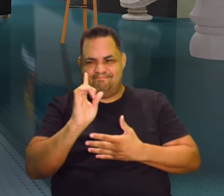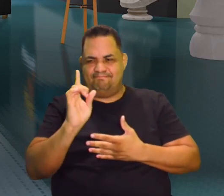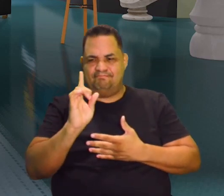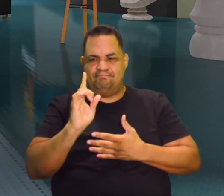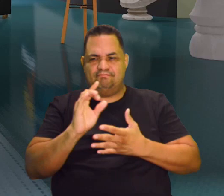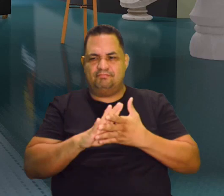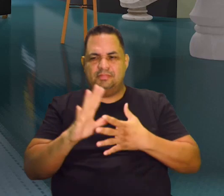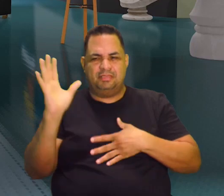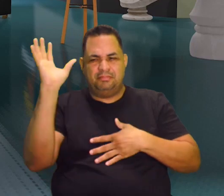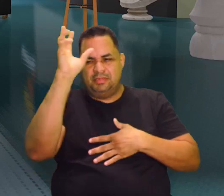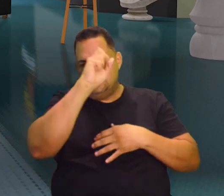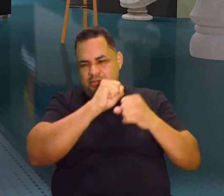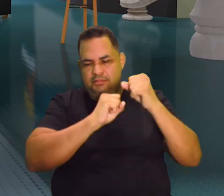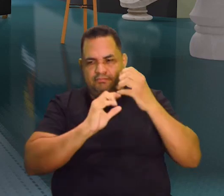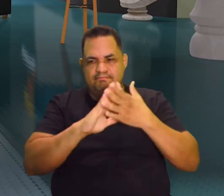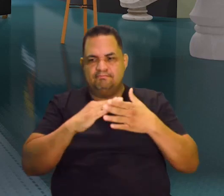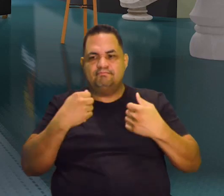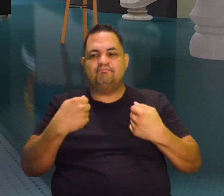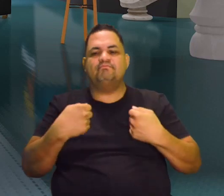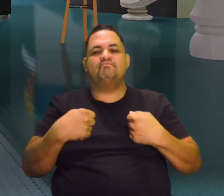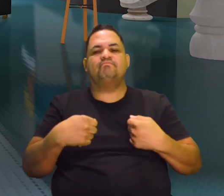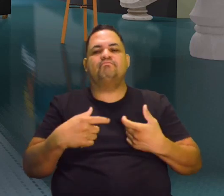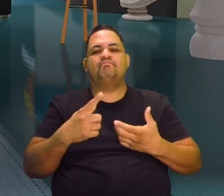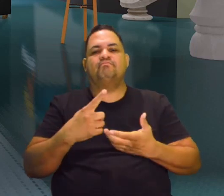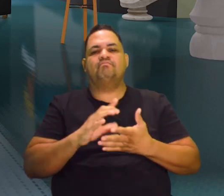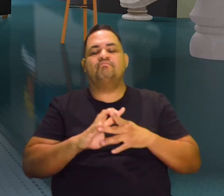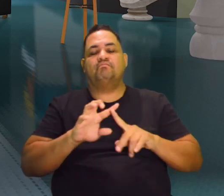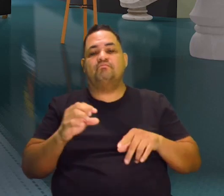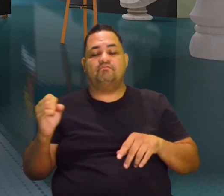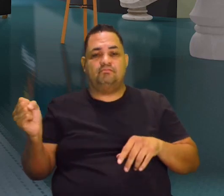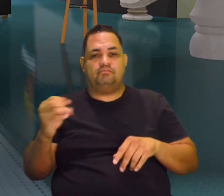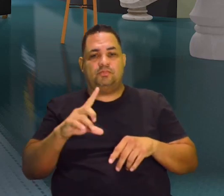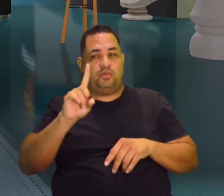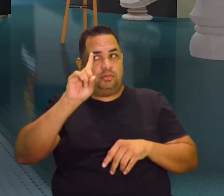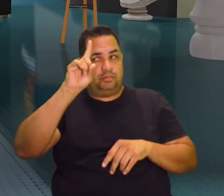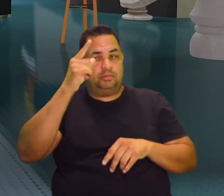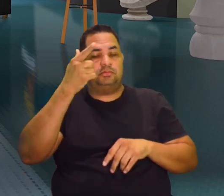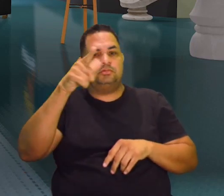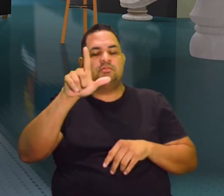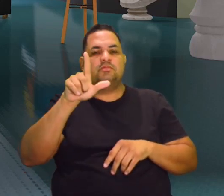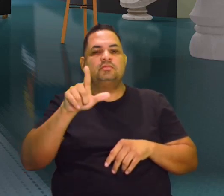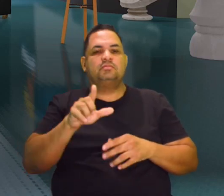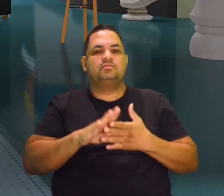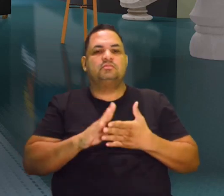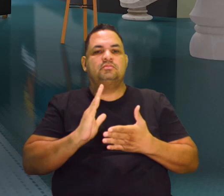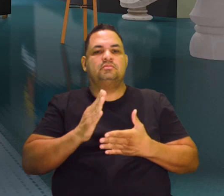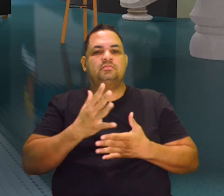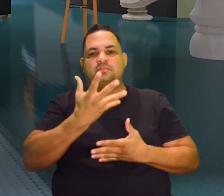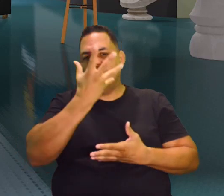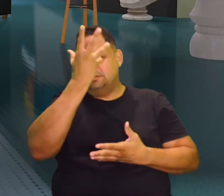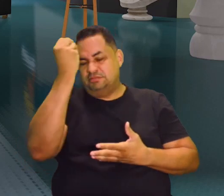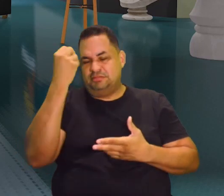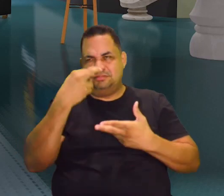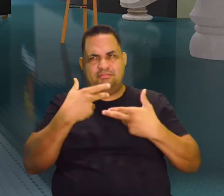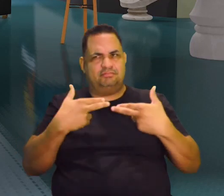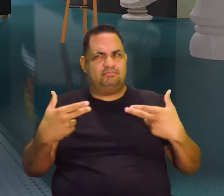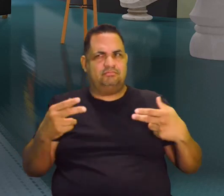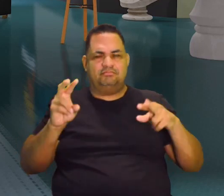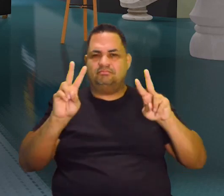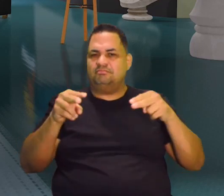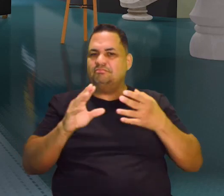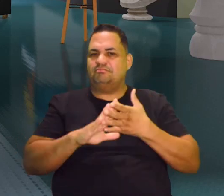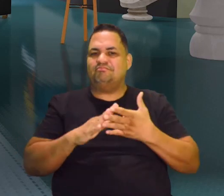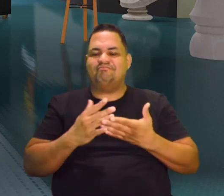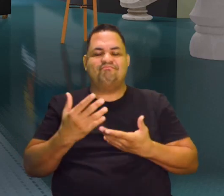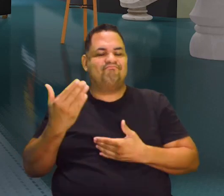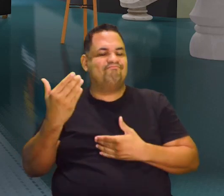todas as informações. Mas vocês são jovens, inteligentes, vocês conseguem, tá? Eu já esqueço de muitas coisas, né? Não consigo